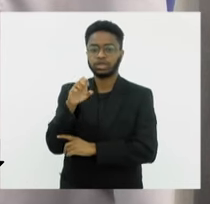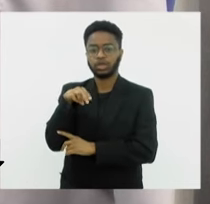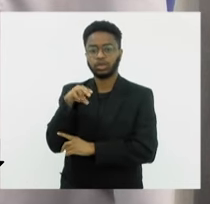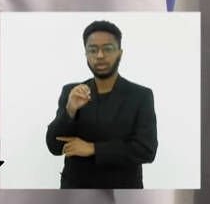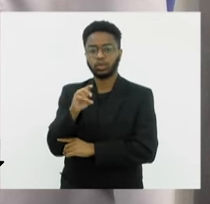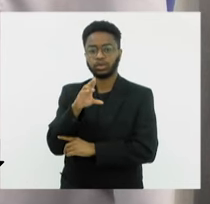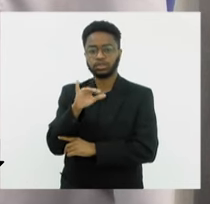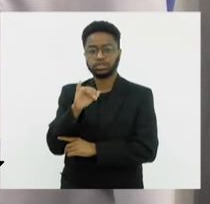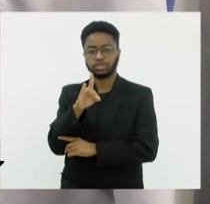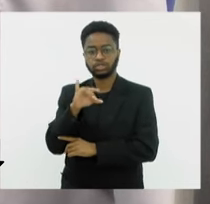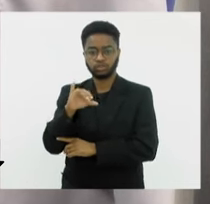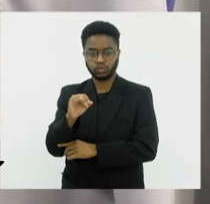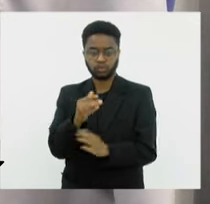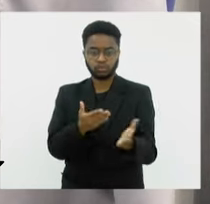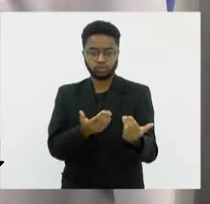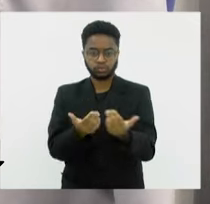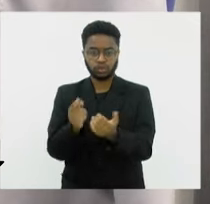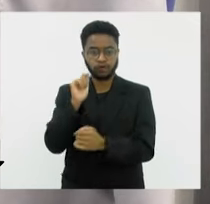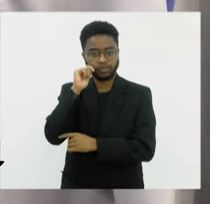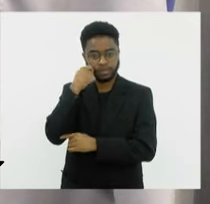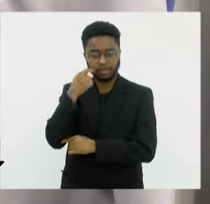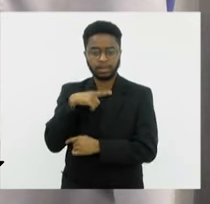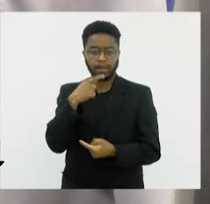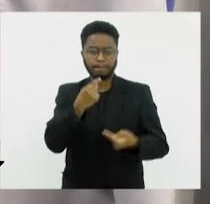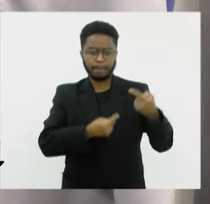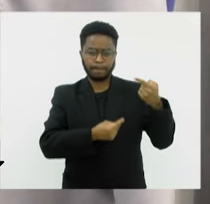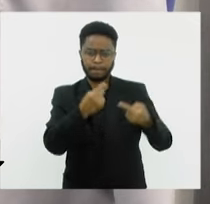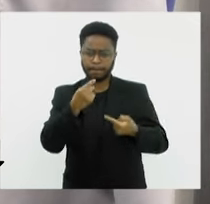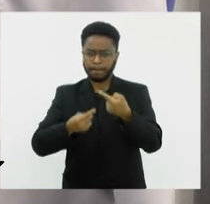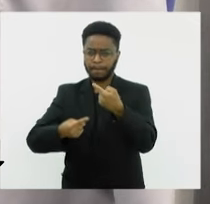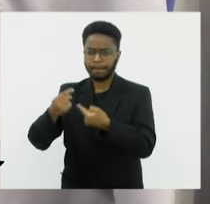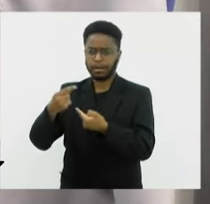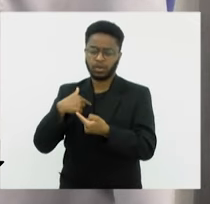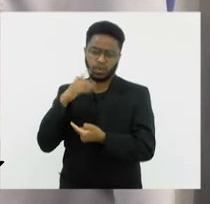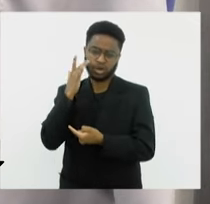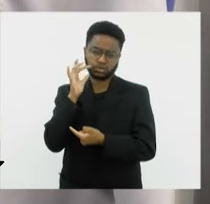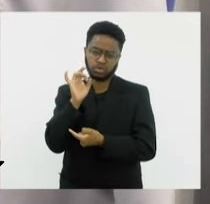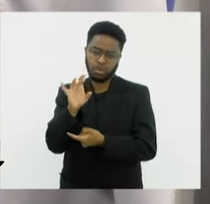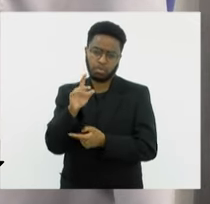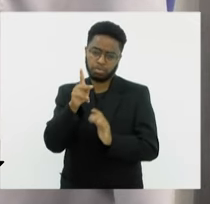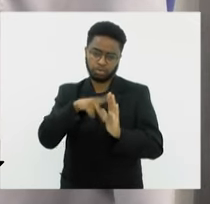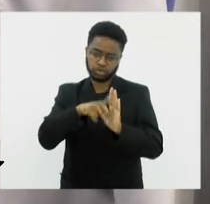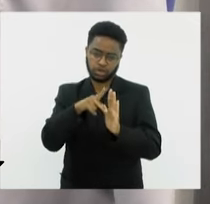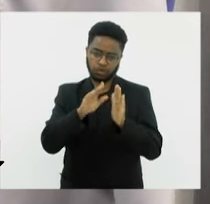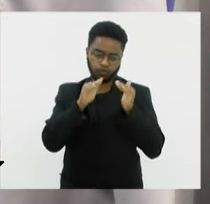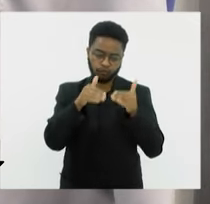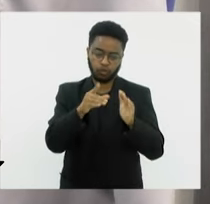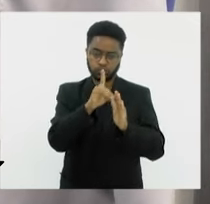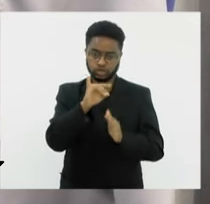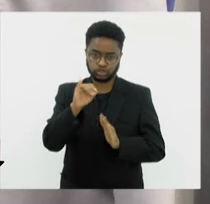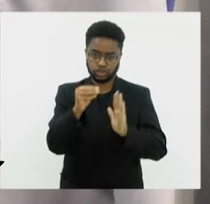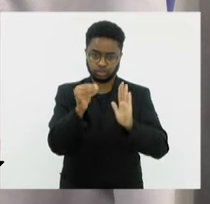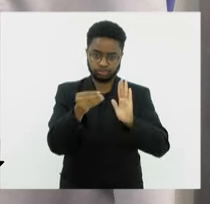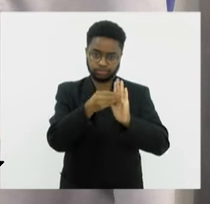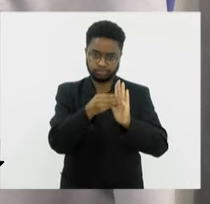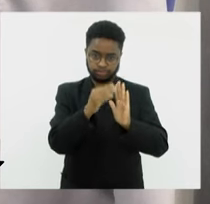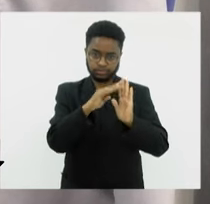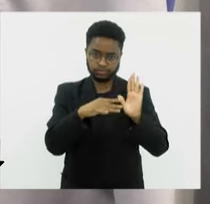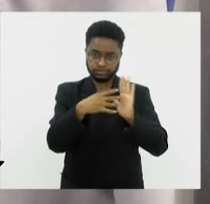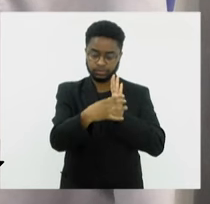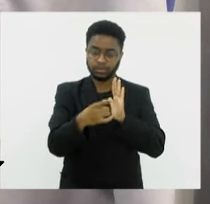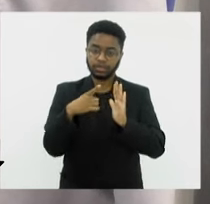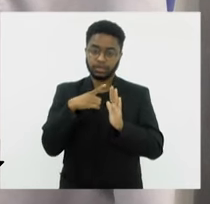do jovem negro. E aí foi uma intensa discussão, acho que era um mero projeto de data, mas foi uma intensa discussão sobre a